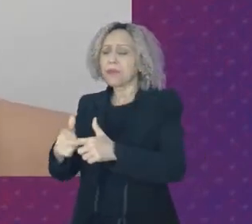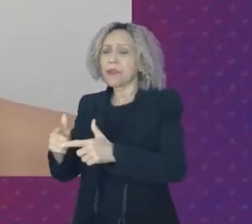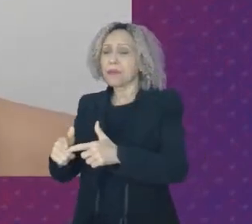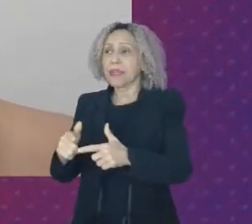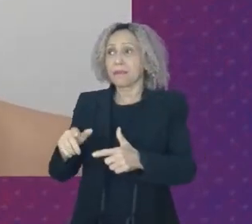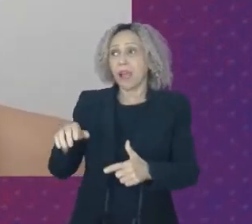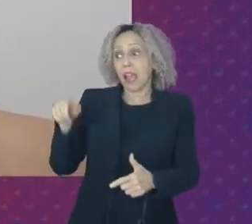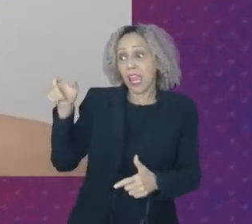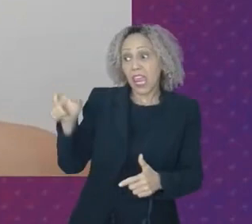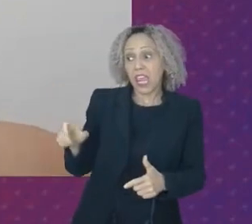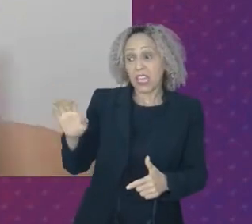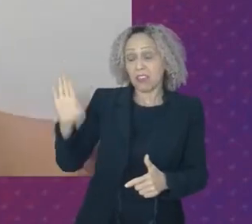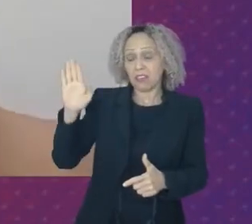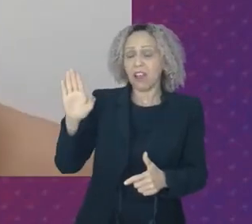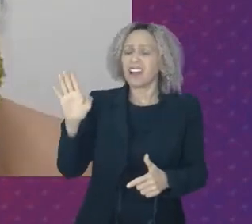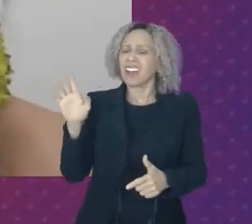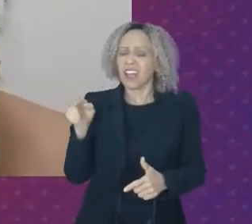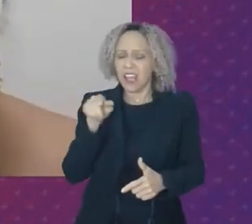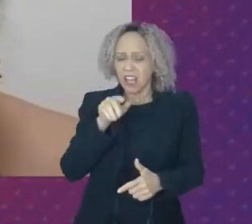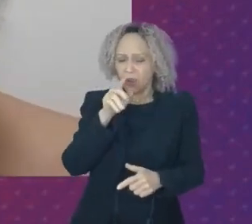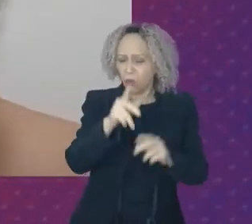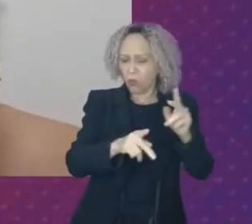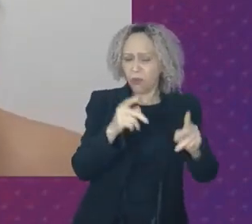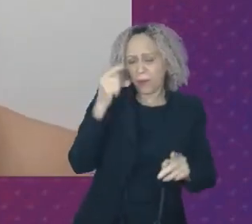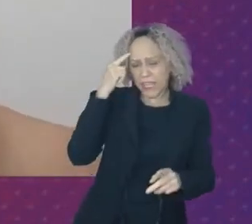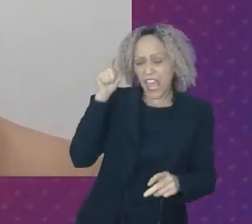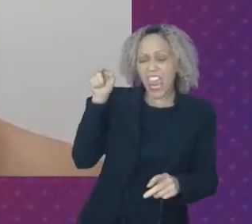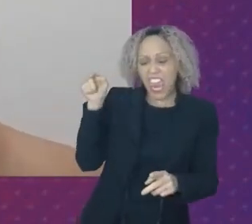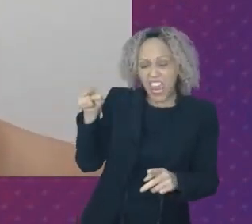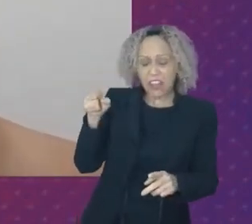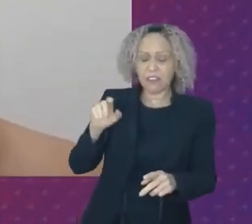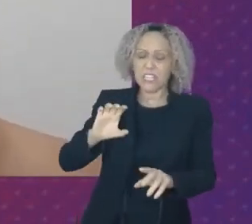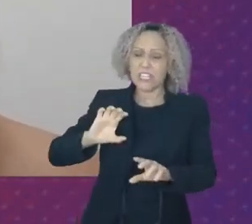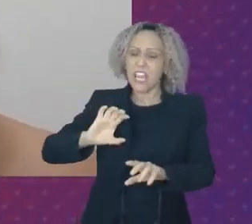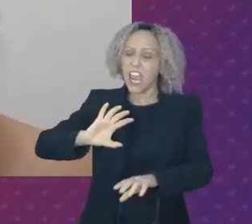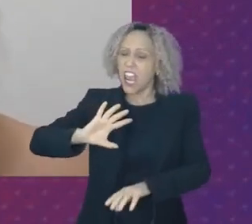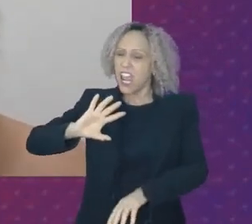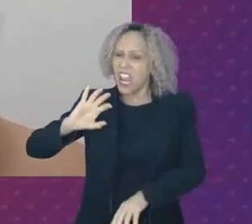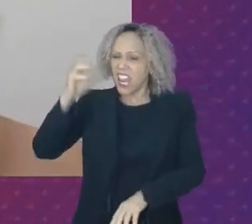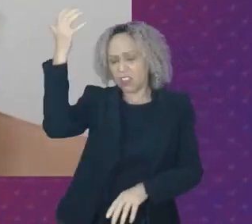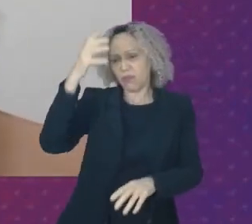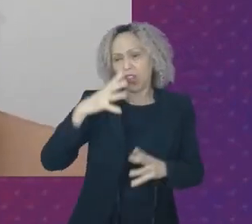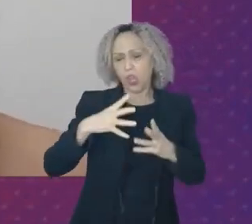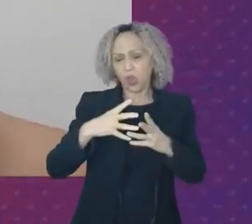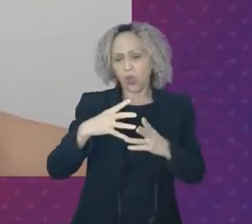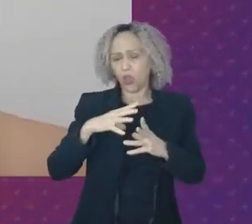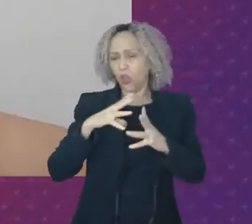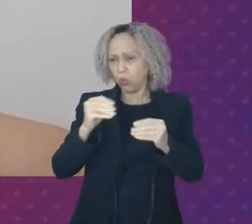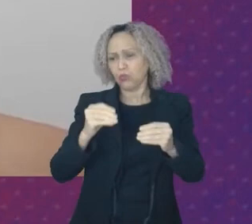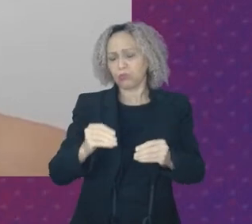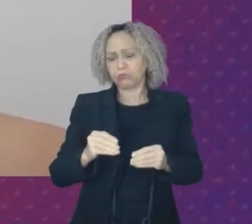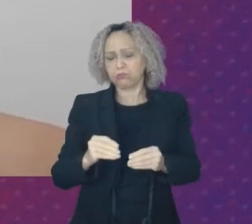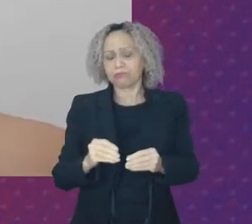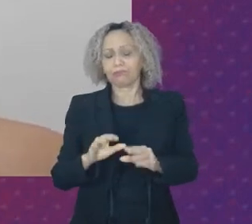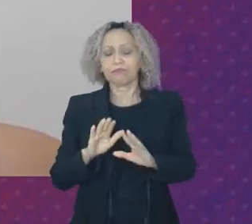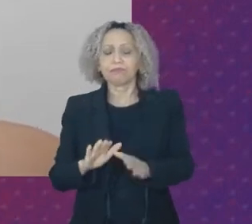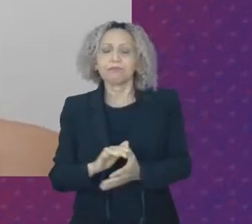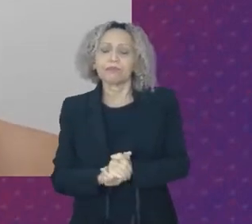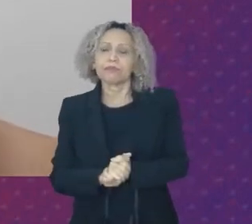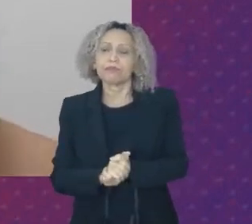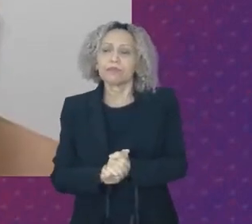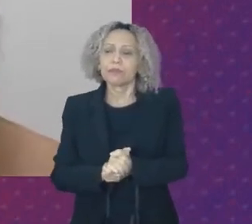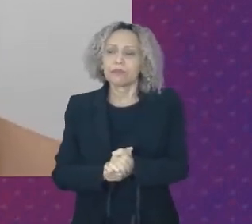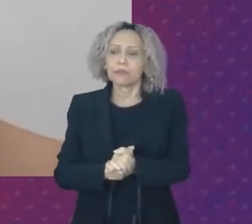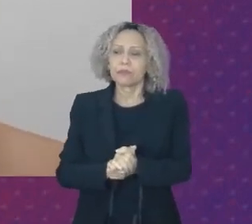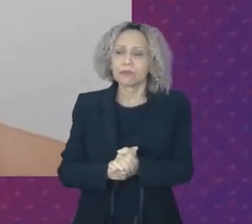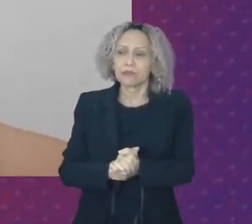Um exemplo disso, vamos lá, Paulista Aberta no domingo, né, que foi feita ali. Várias pessoas tinham dificuldade